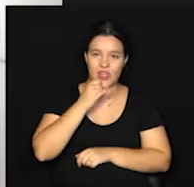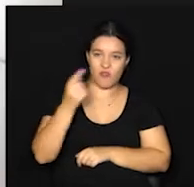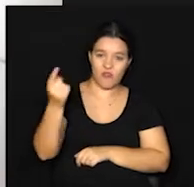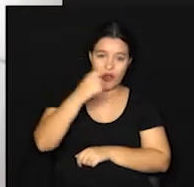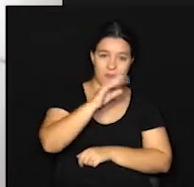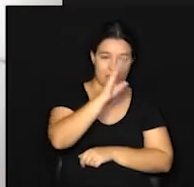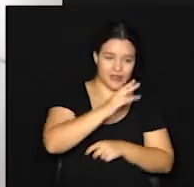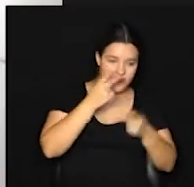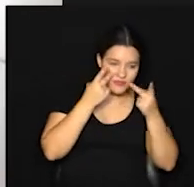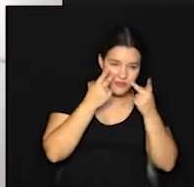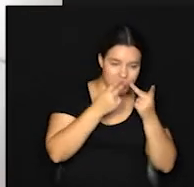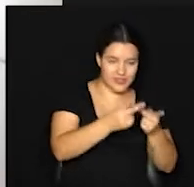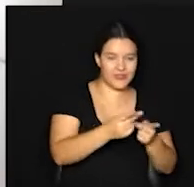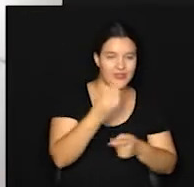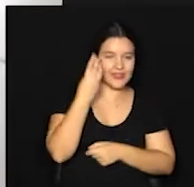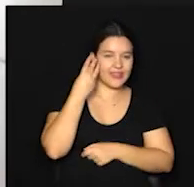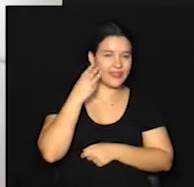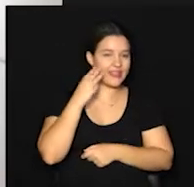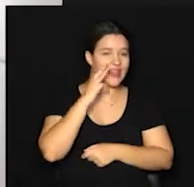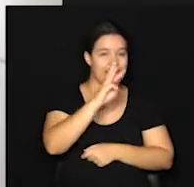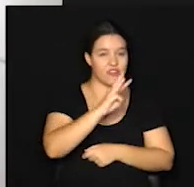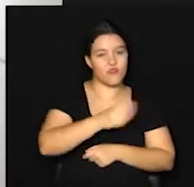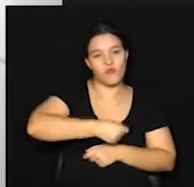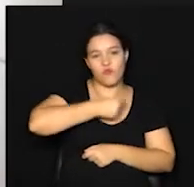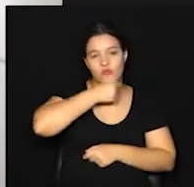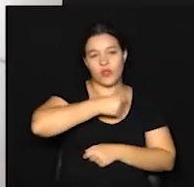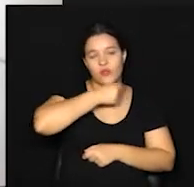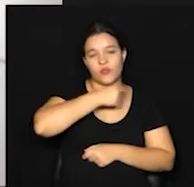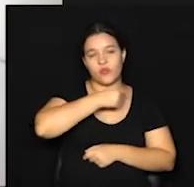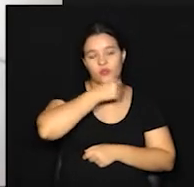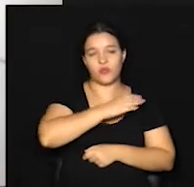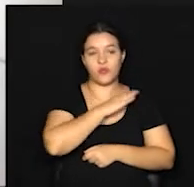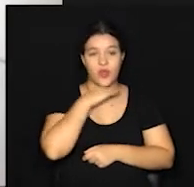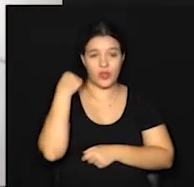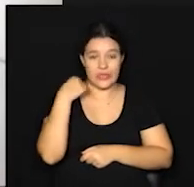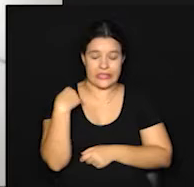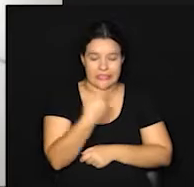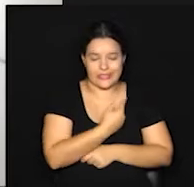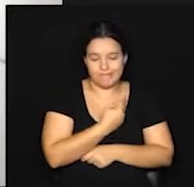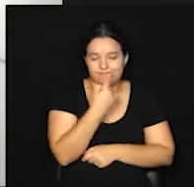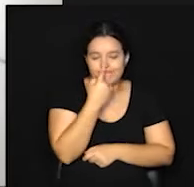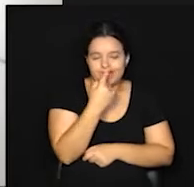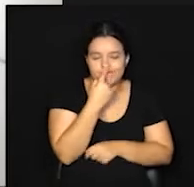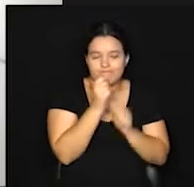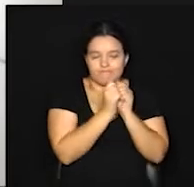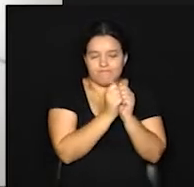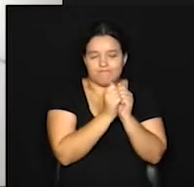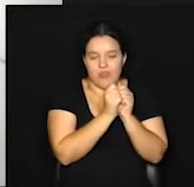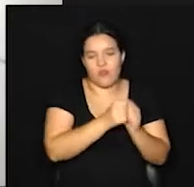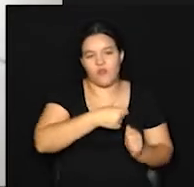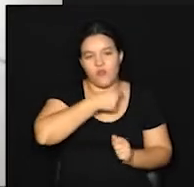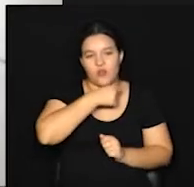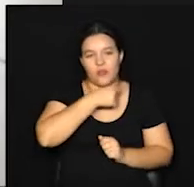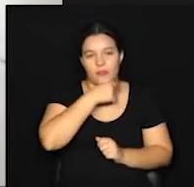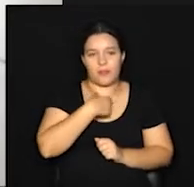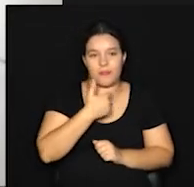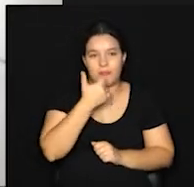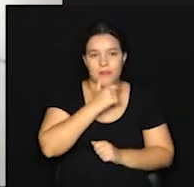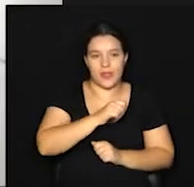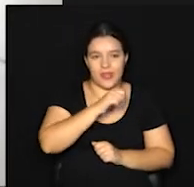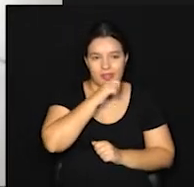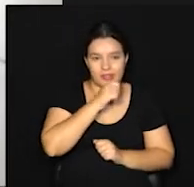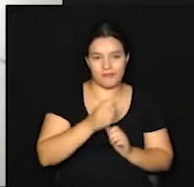faleceu, e a minha avó, a gente, né, tinha uma relação muito próxima, principalmente a minha mãe, e eu não consegui voltar